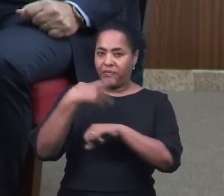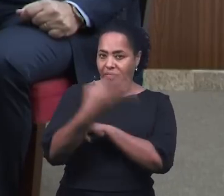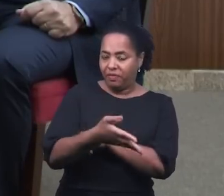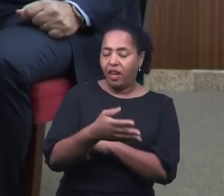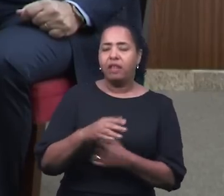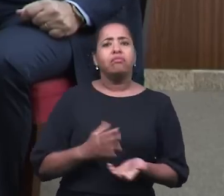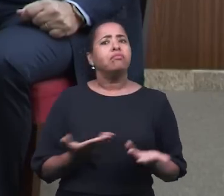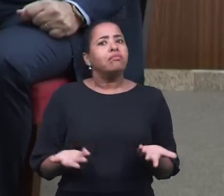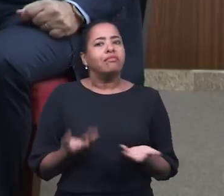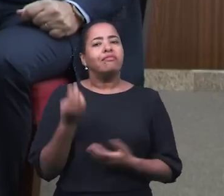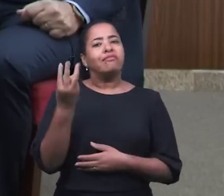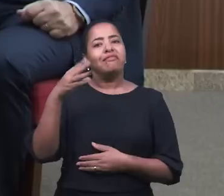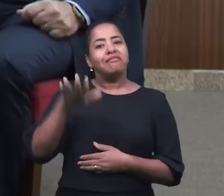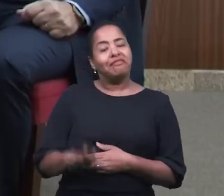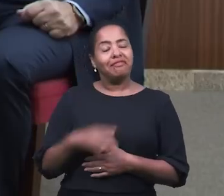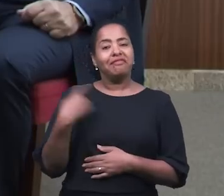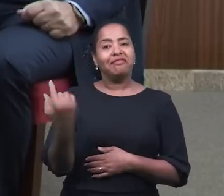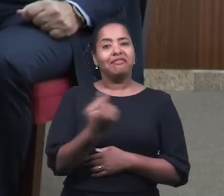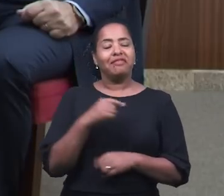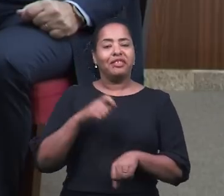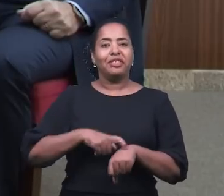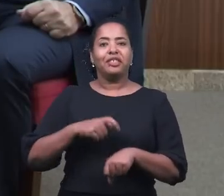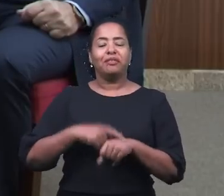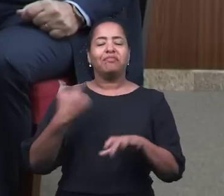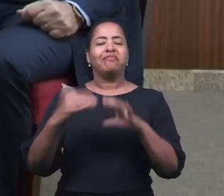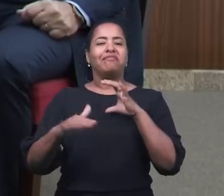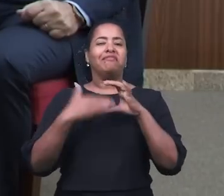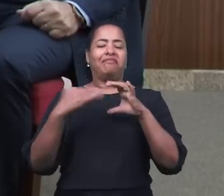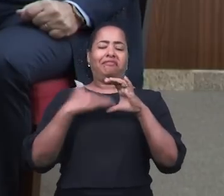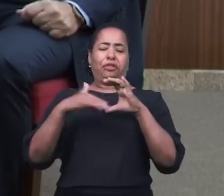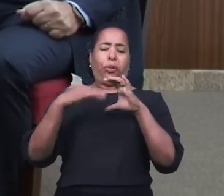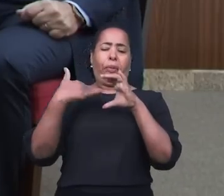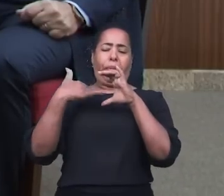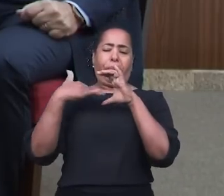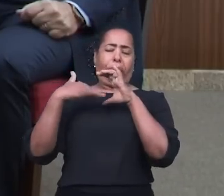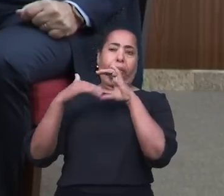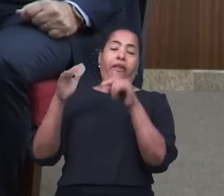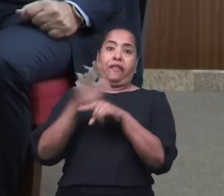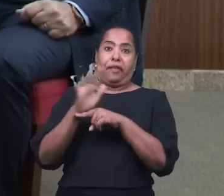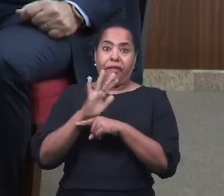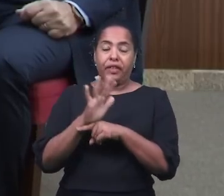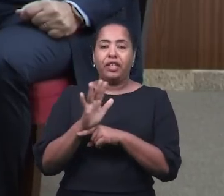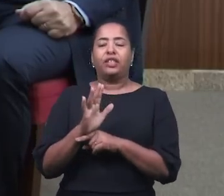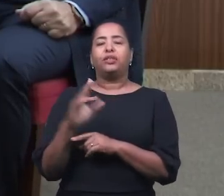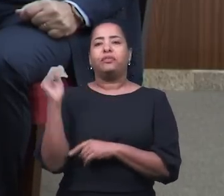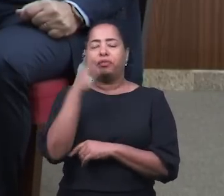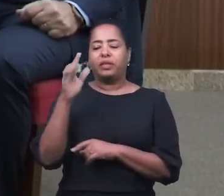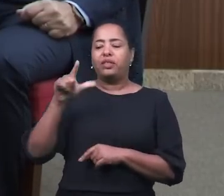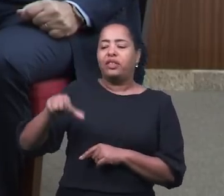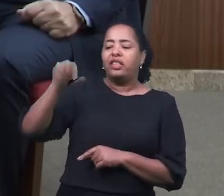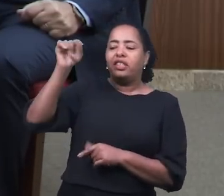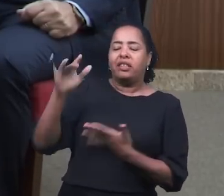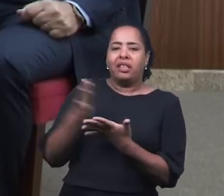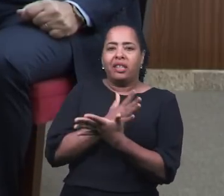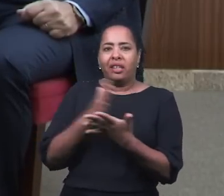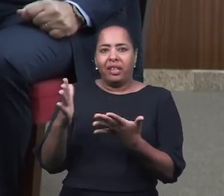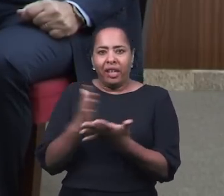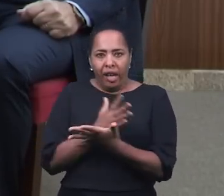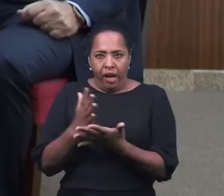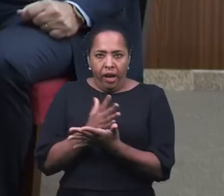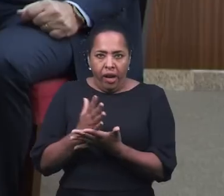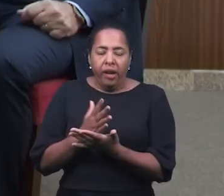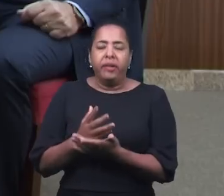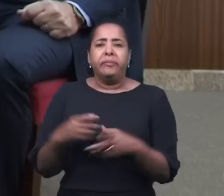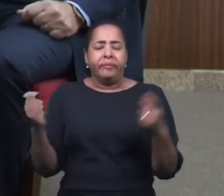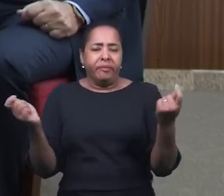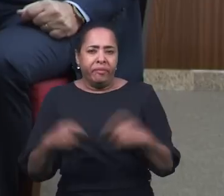15 horas então é o nosso momento, onde recebemos muitos, centenas de vídeos do Brasil e selecionamos alguns, na